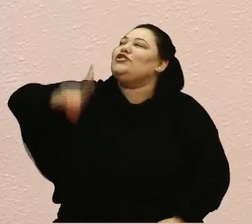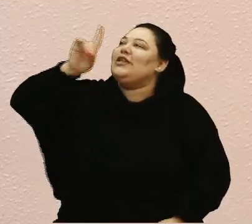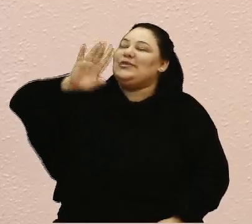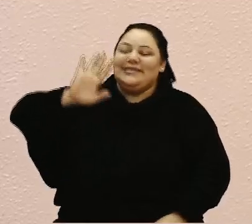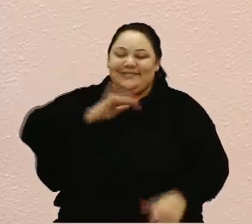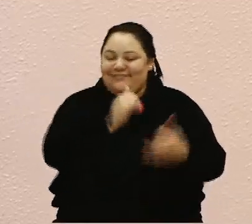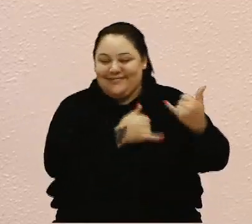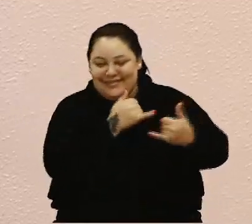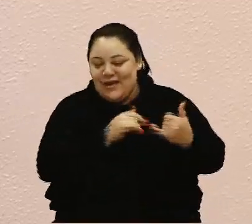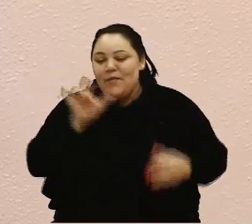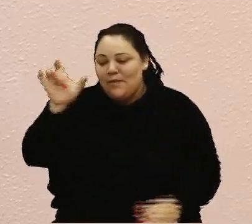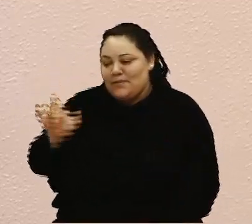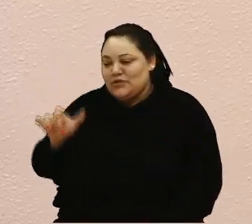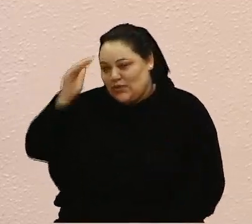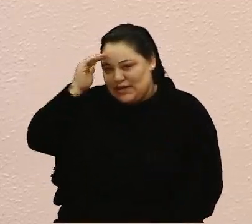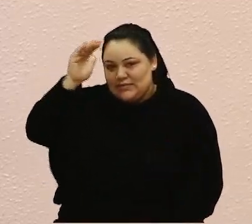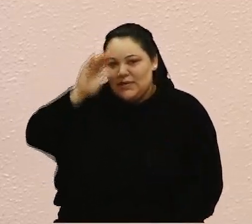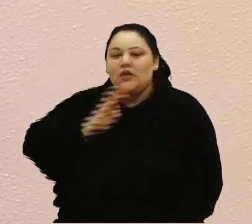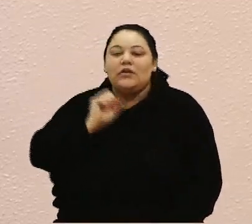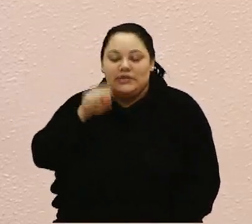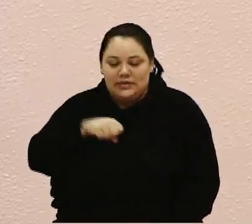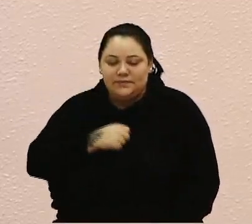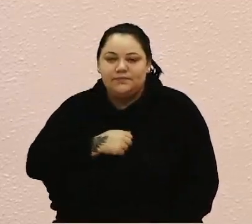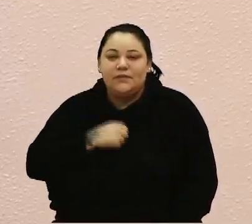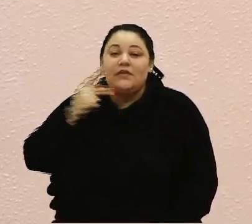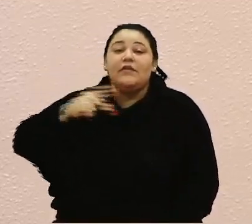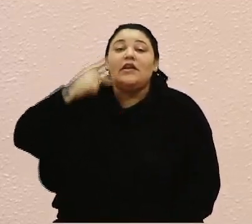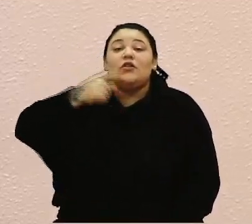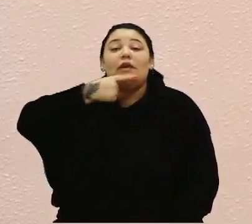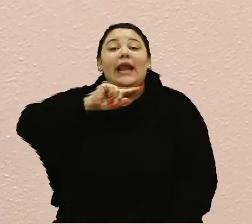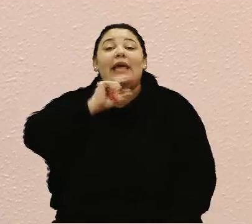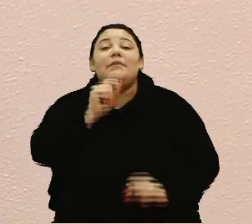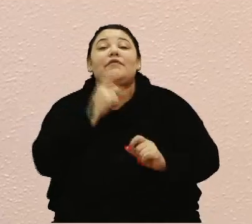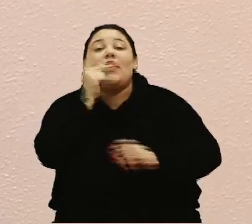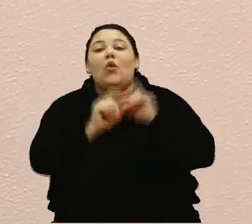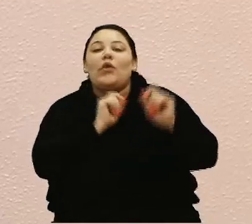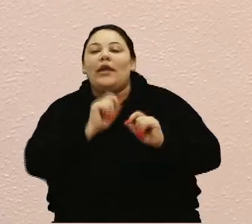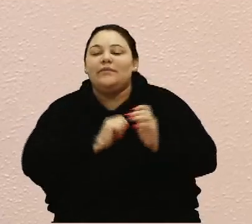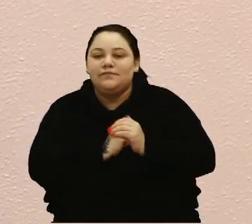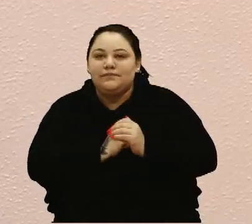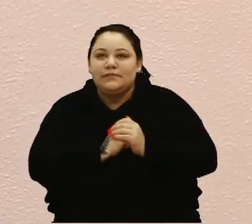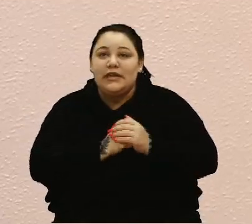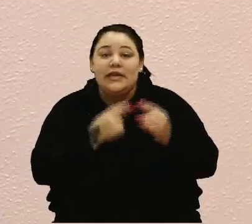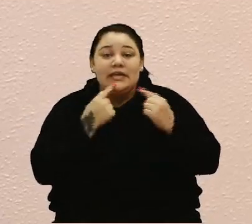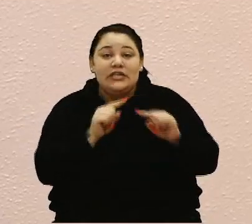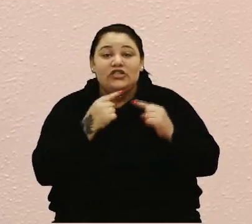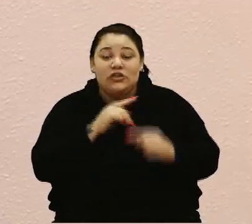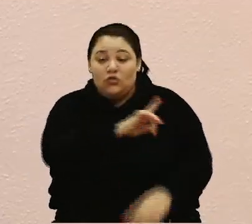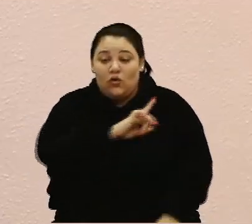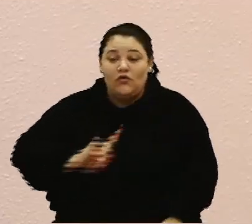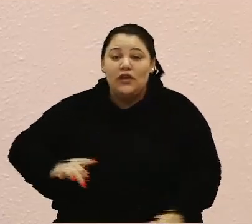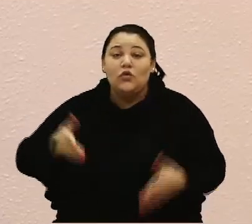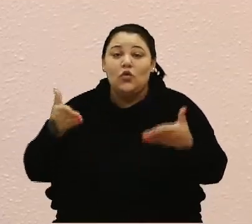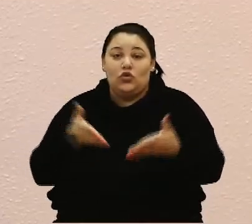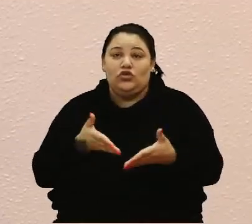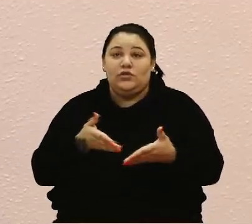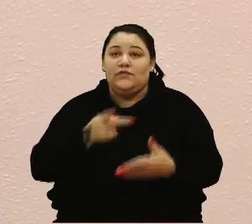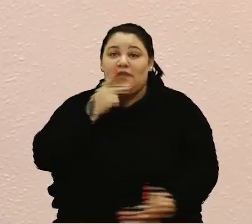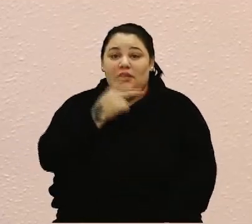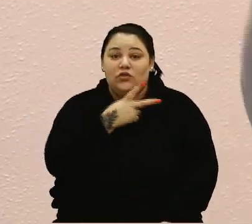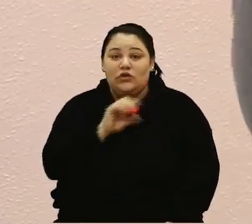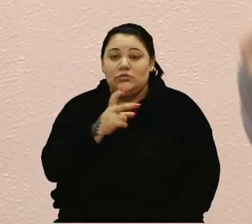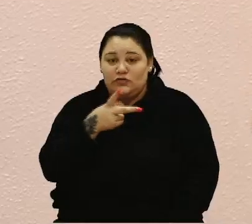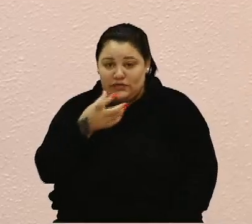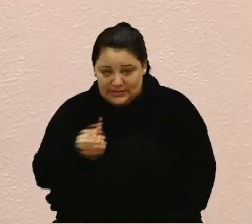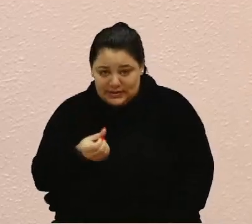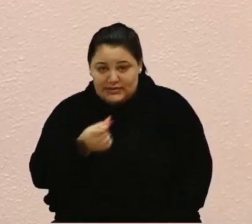parte, é uma pessoa muito respeitosa. O vereador Caleb falou, criticando o governo atual, falando em 2026,